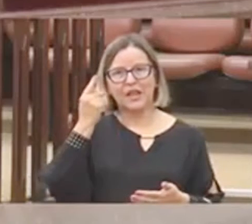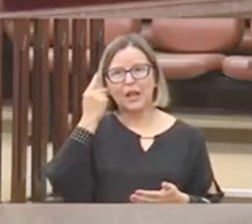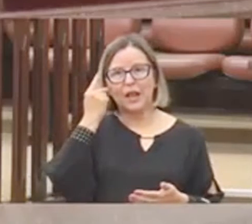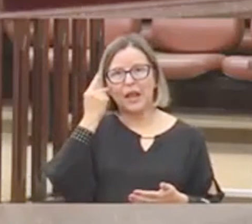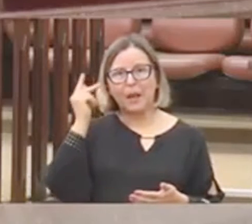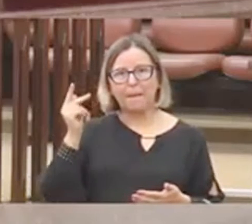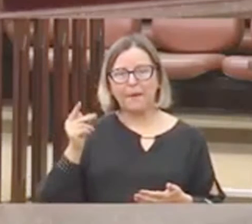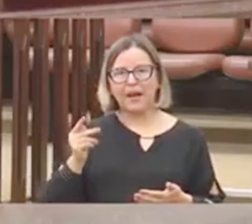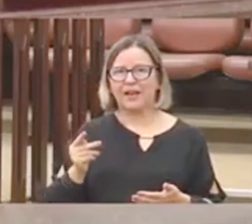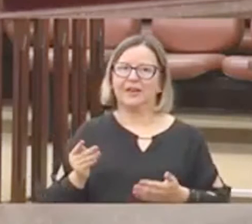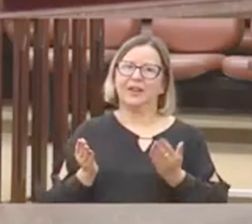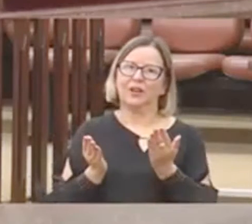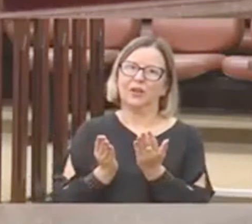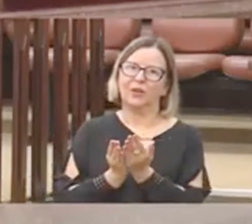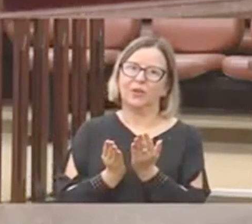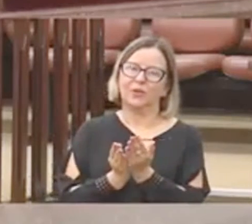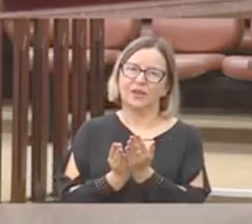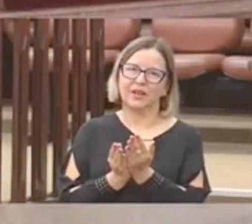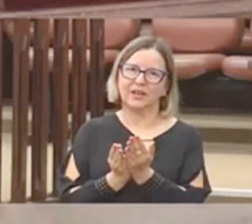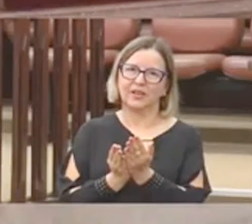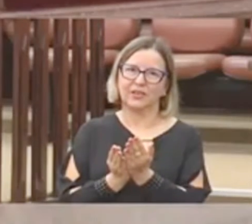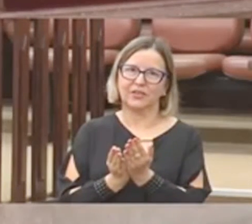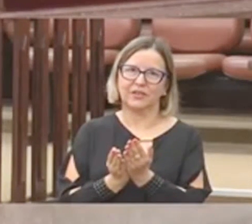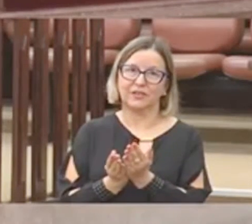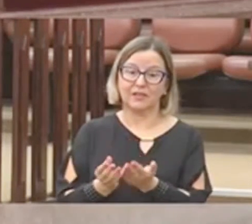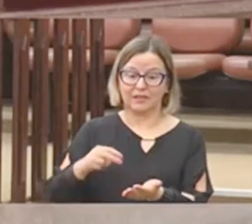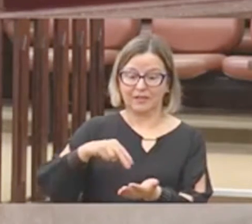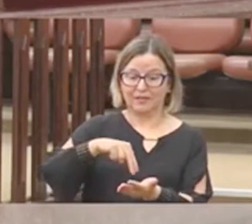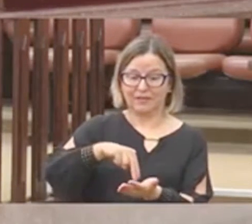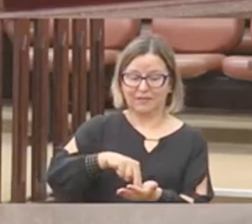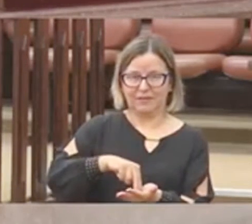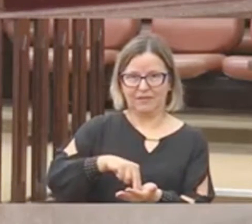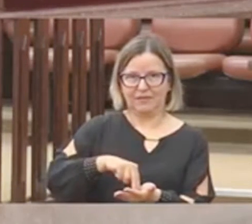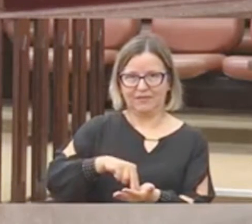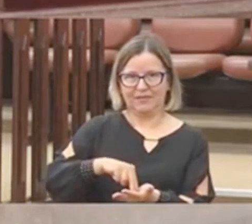o crente e não contra ele.